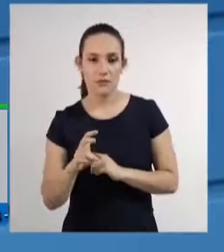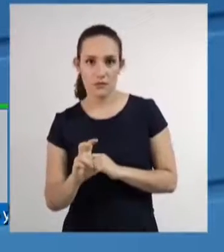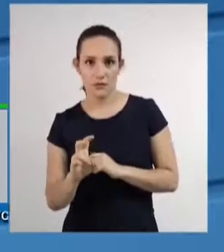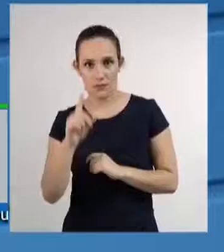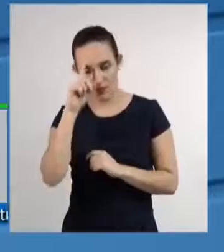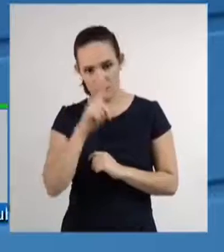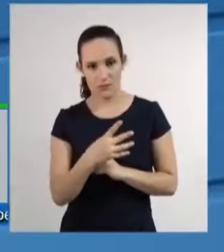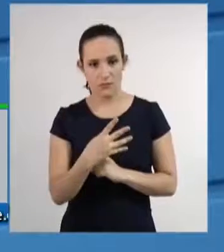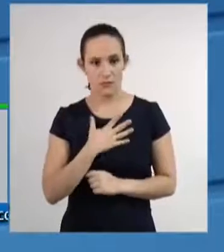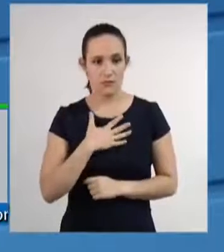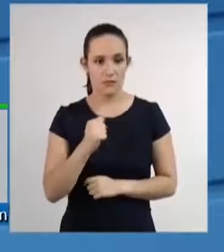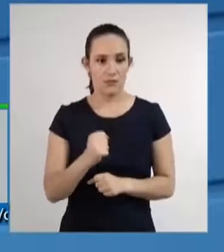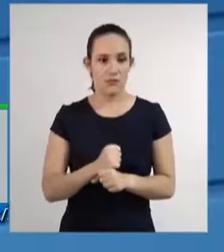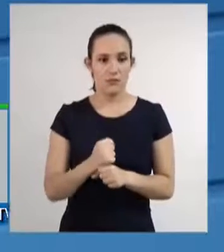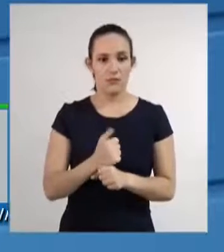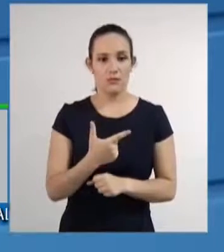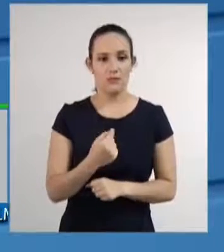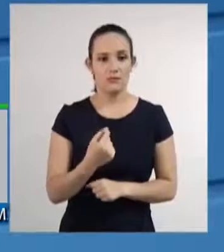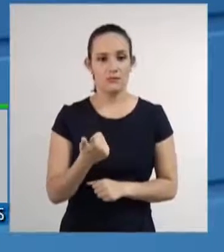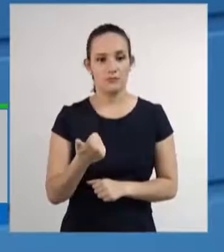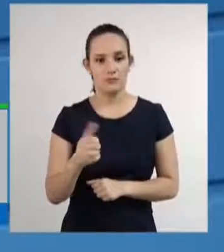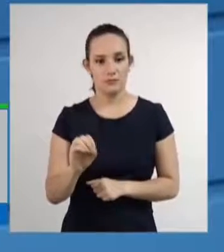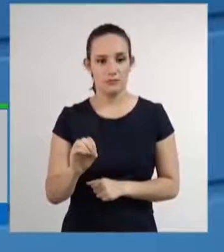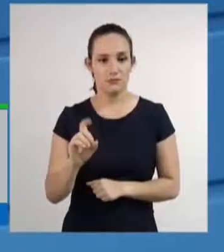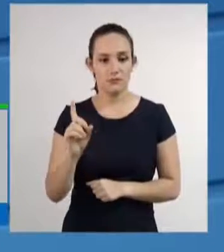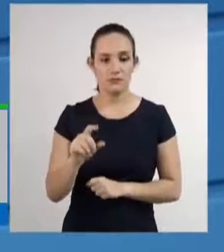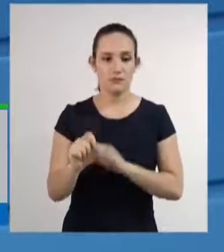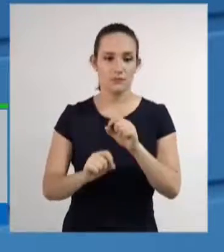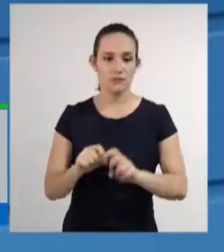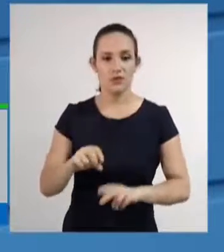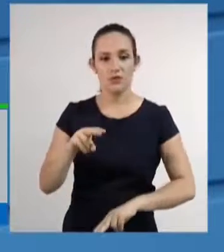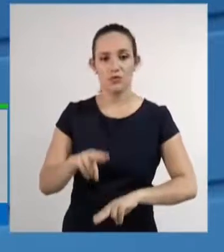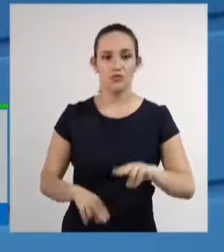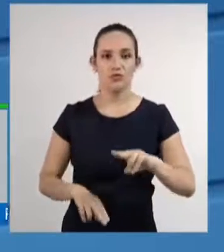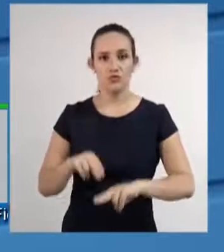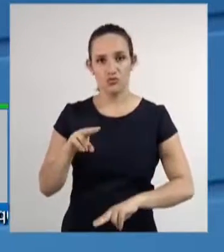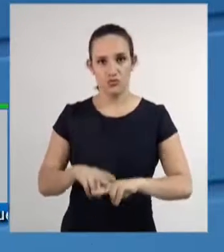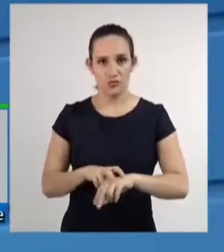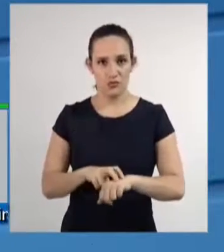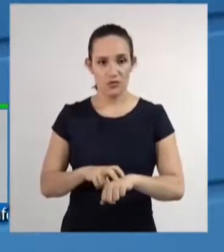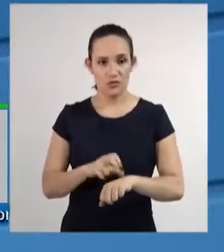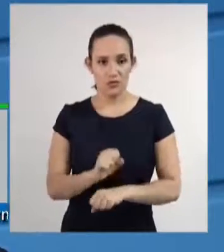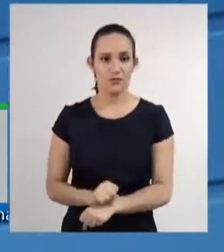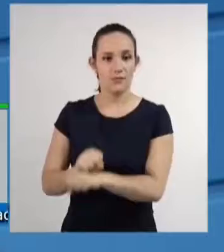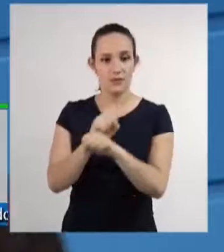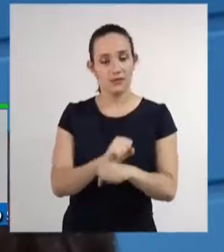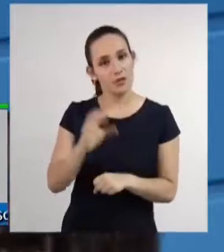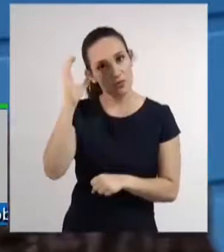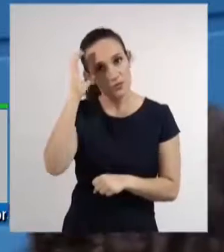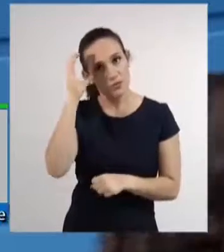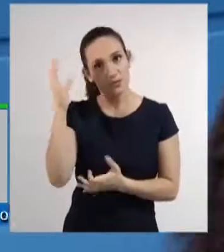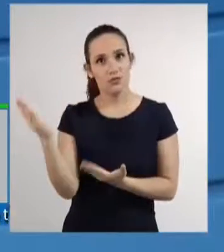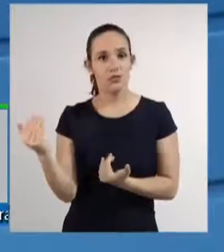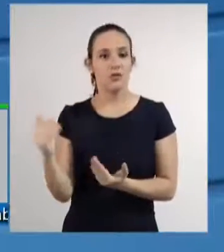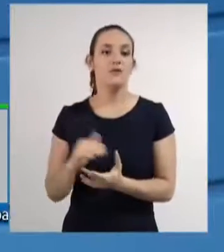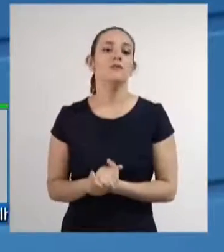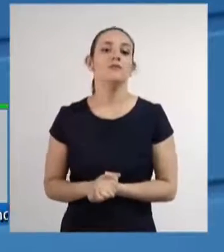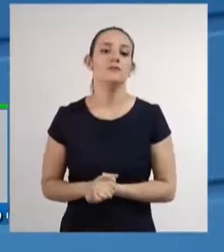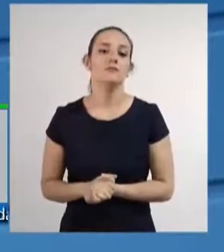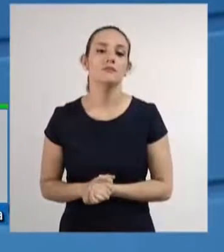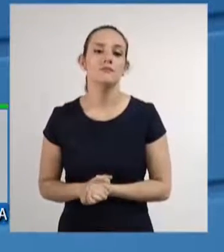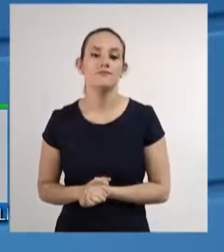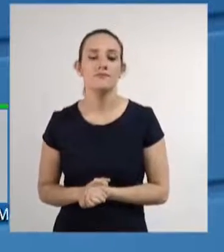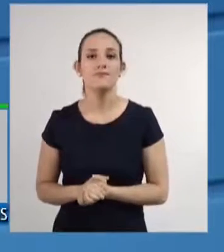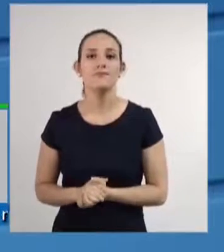de 4 de agosto de 2010, o Junho Verde da Esperança, da consciência jovem, a ser realizado anualmente no